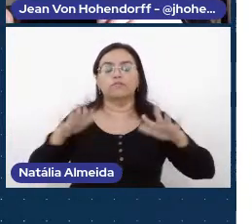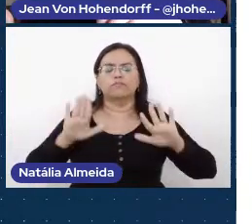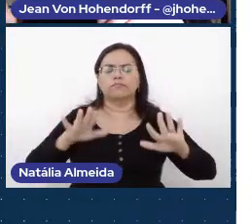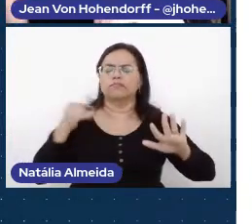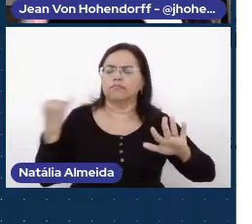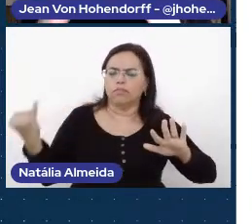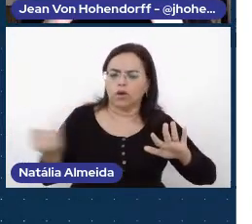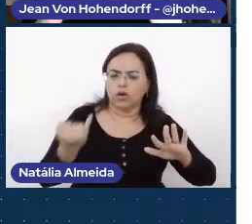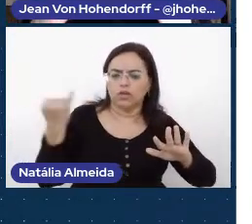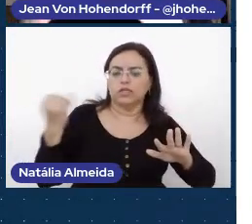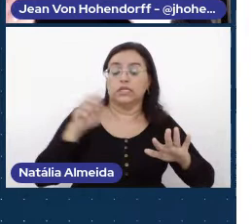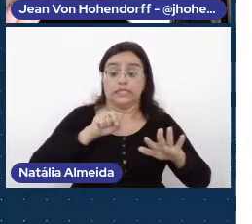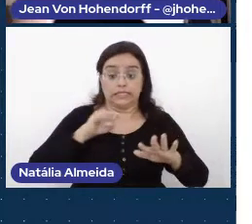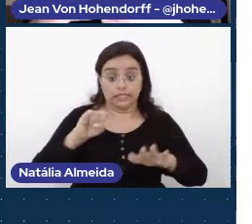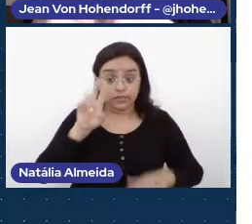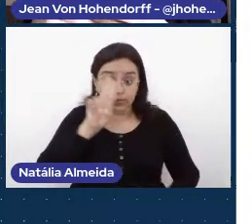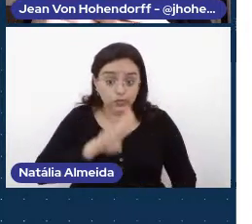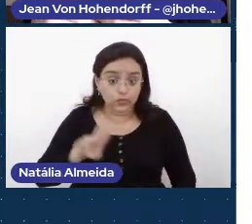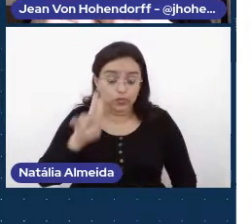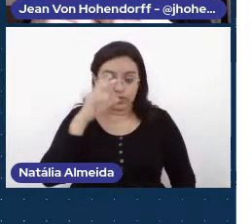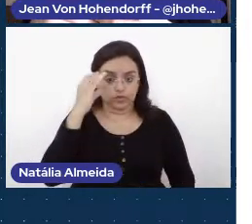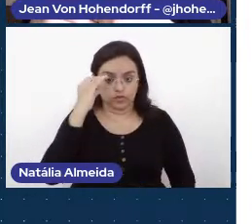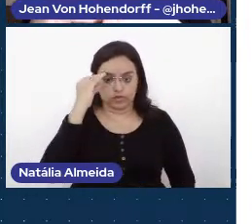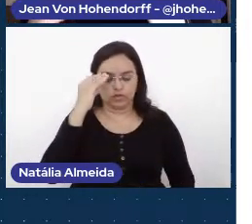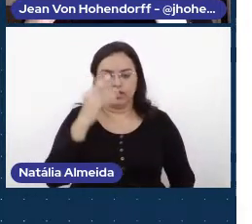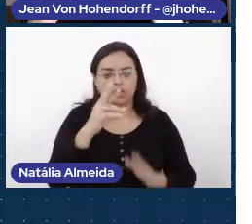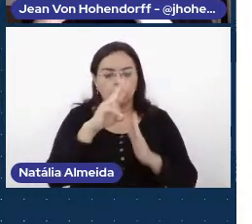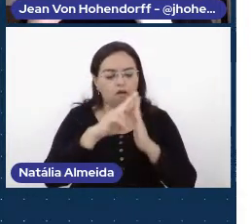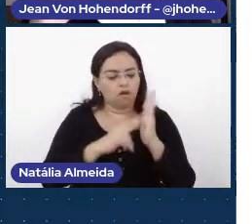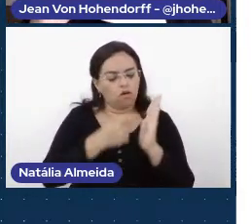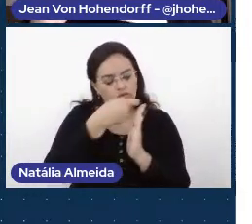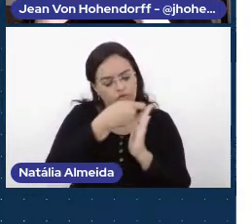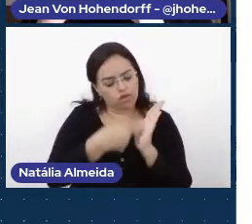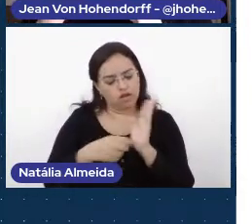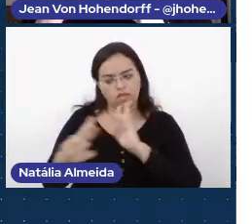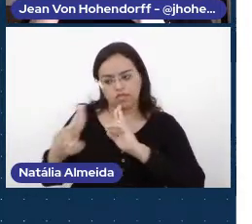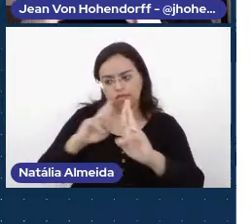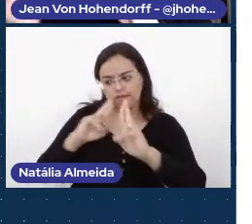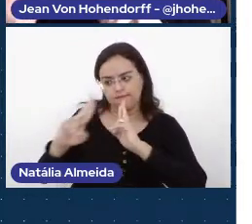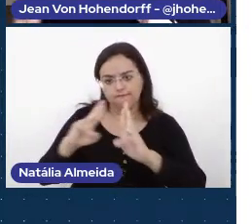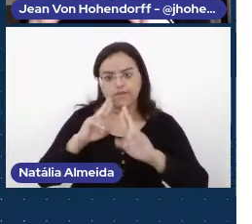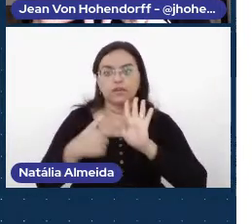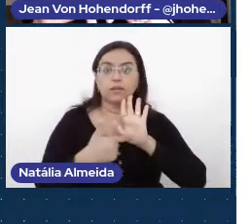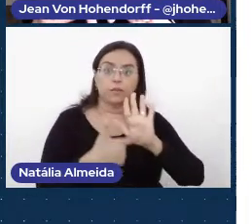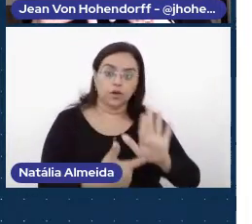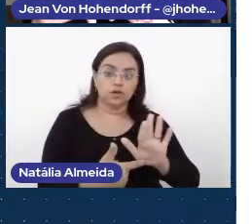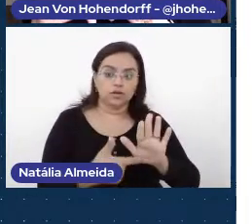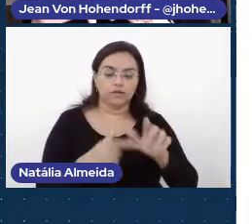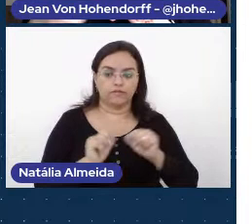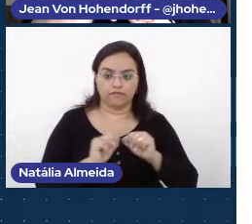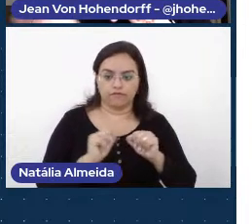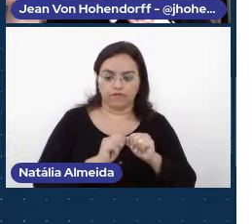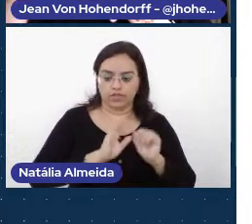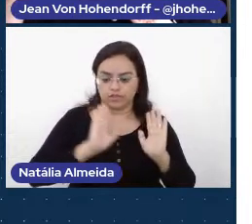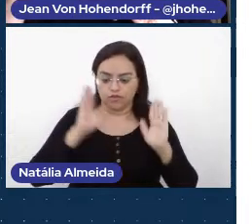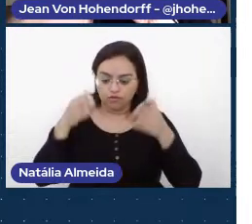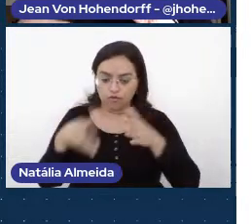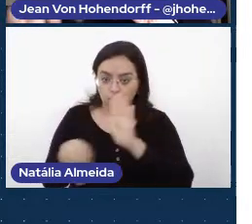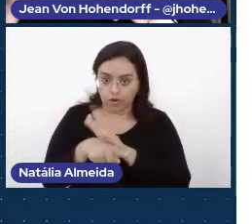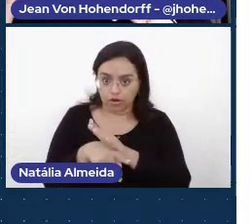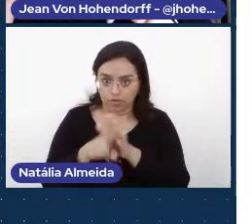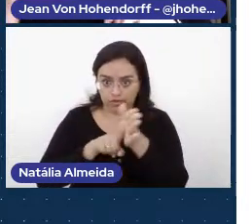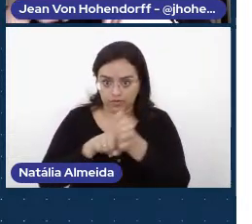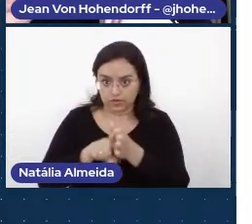se eu utilizo roteiros de entrevista, indicar se esse roteiro foi feito ou não para essa pesquisa, se ele já